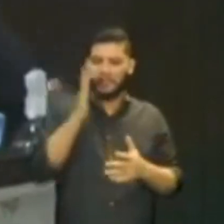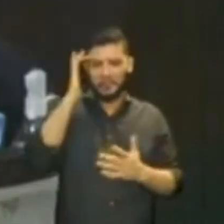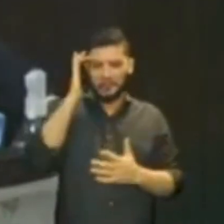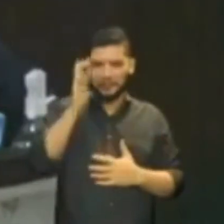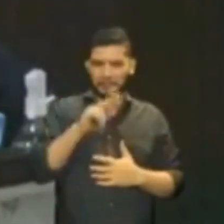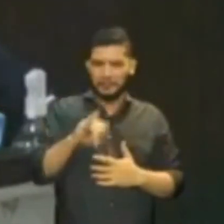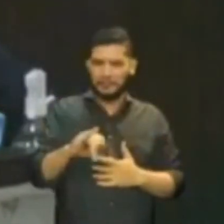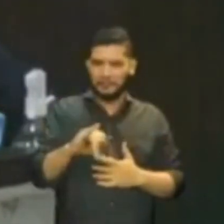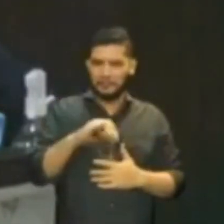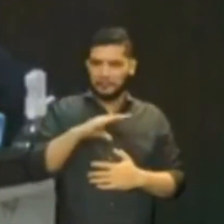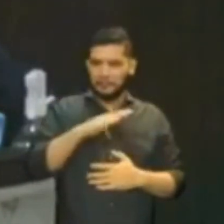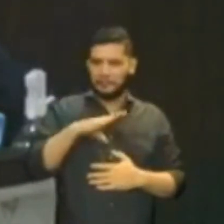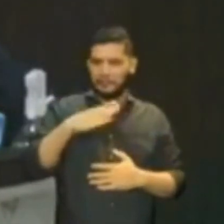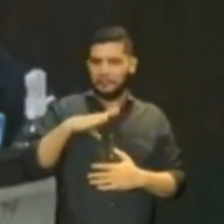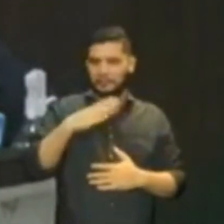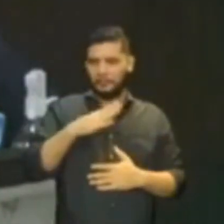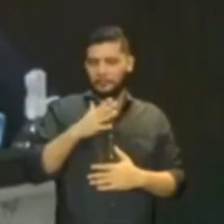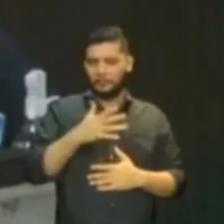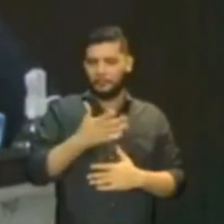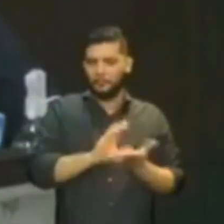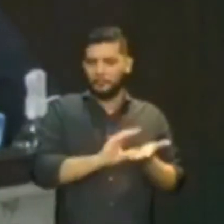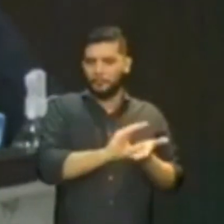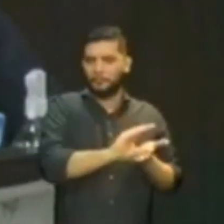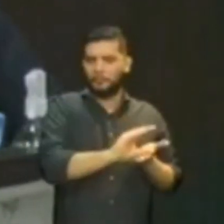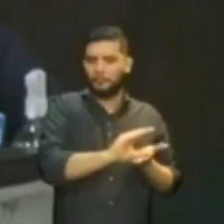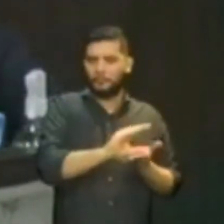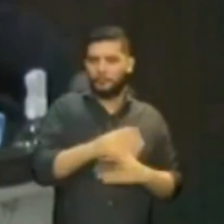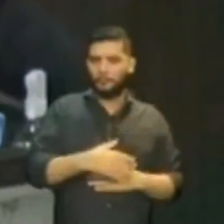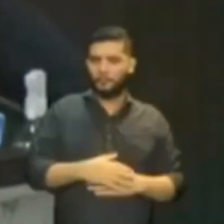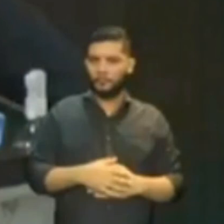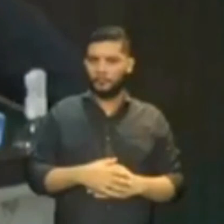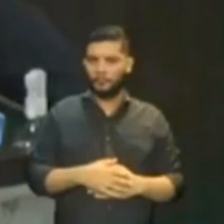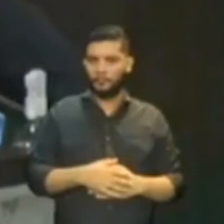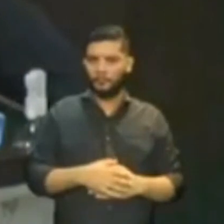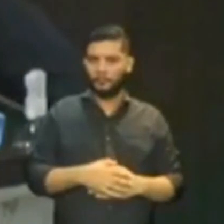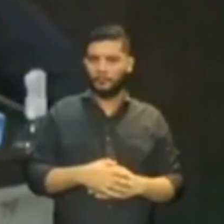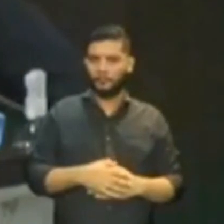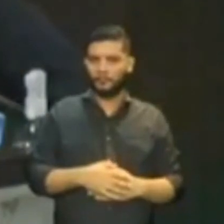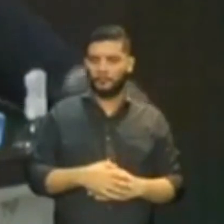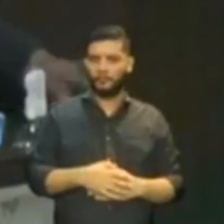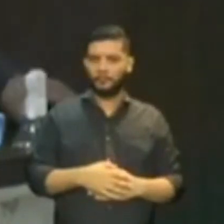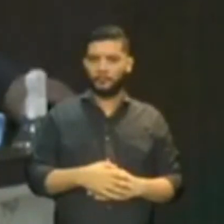será que ele vai ter coragem de investir numa área como essa?